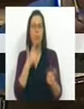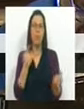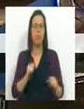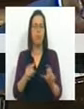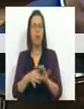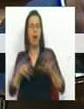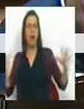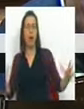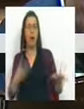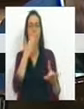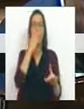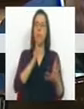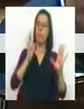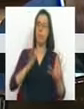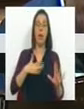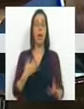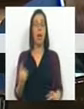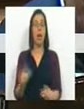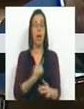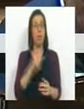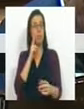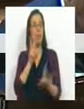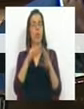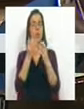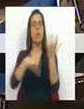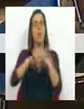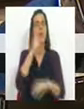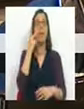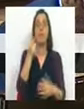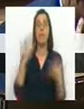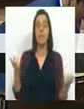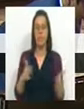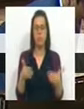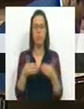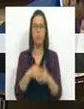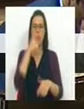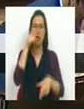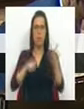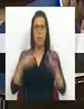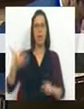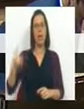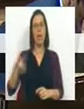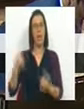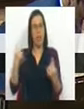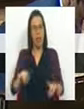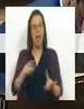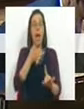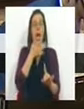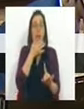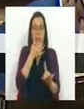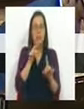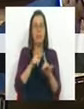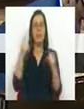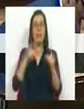pode dissociar de uma atitude que cada um tem perante a sociedade e perante a vida. É um processo de cidadania plena que depende